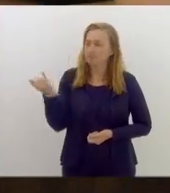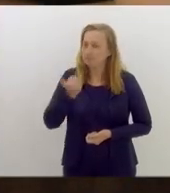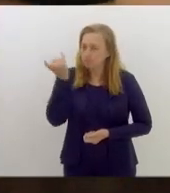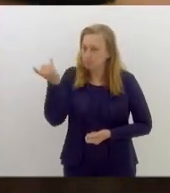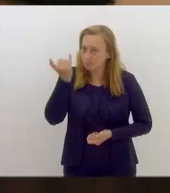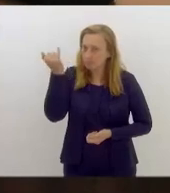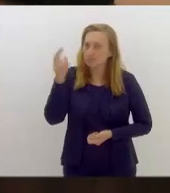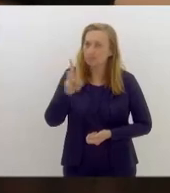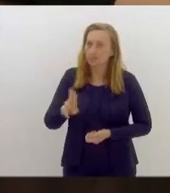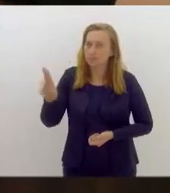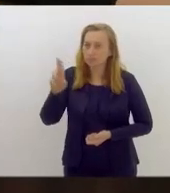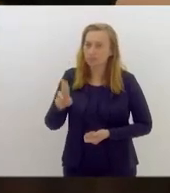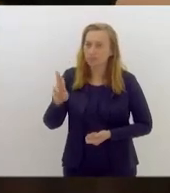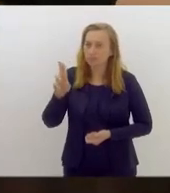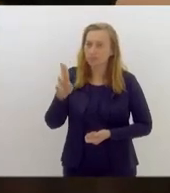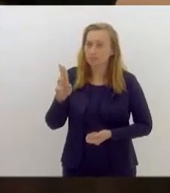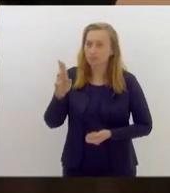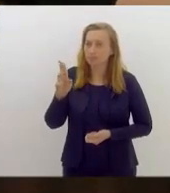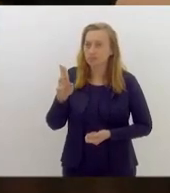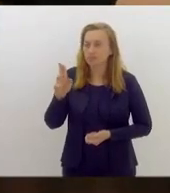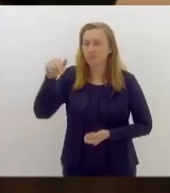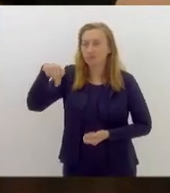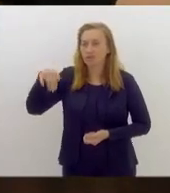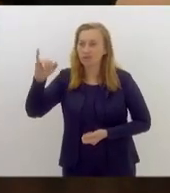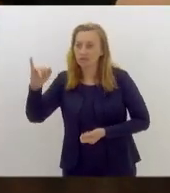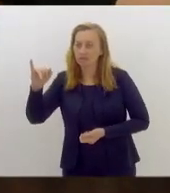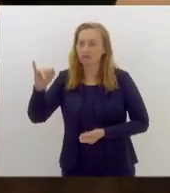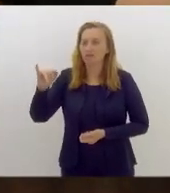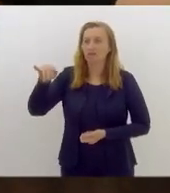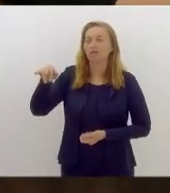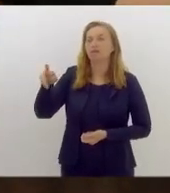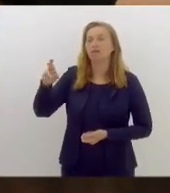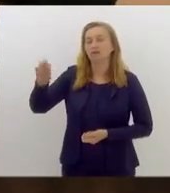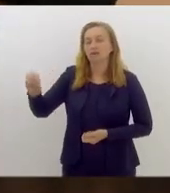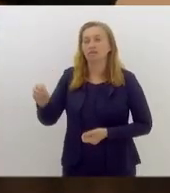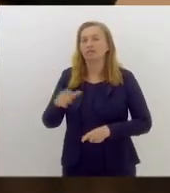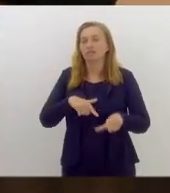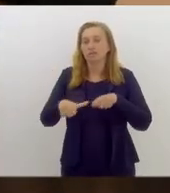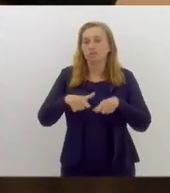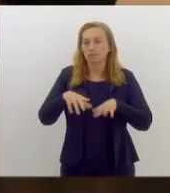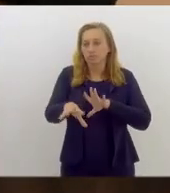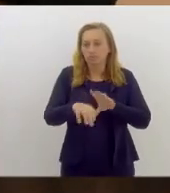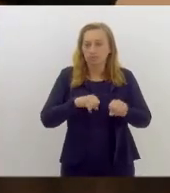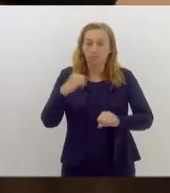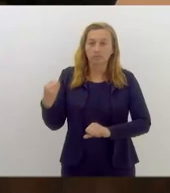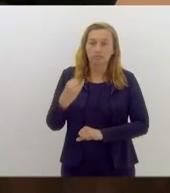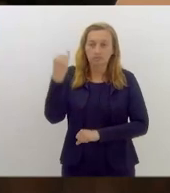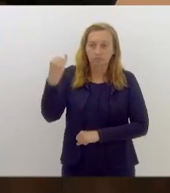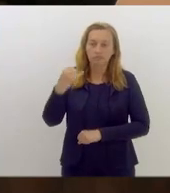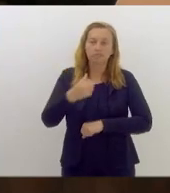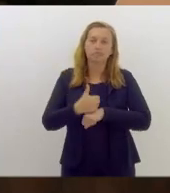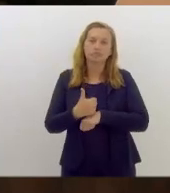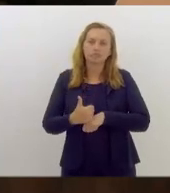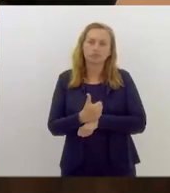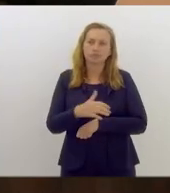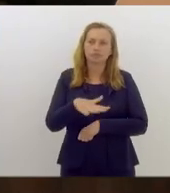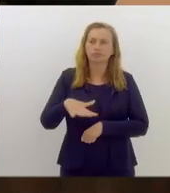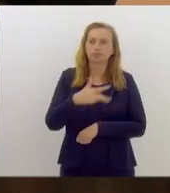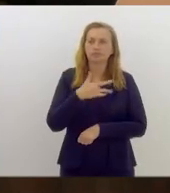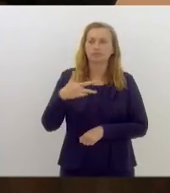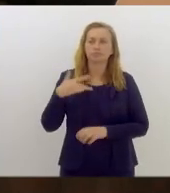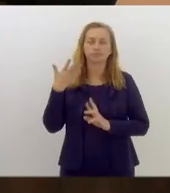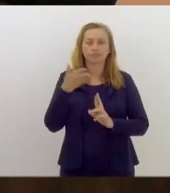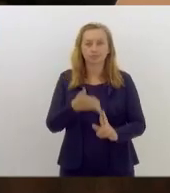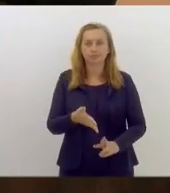hospital universitário da Unirio, né? Faz um trabalho importante de formação de profissionais da área da saúde, mas tem uma